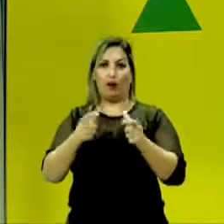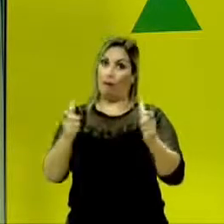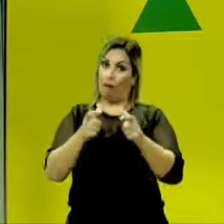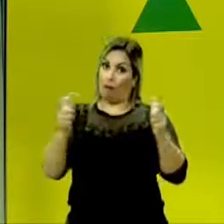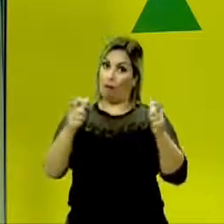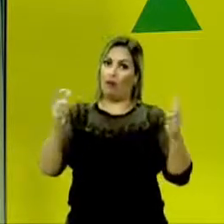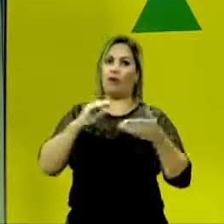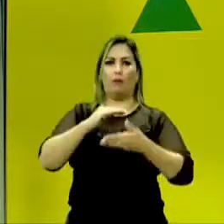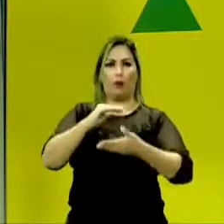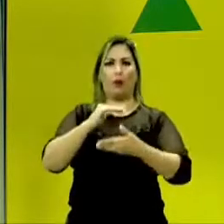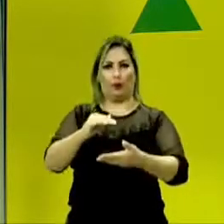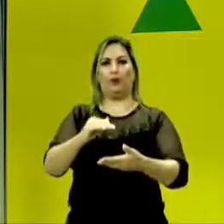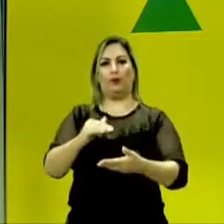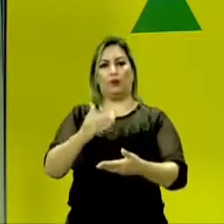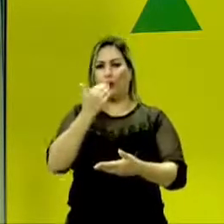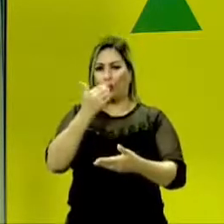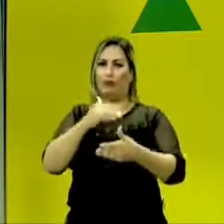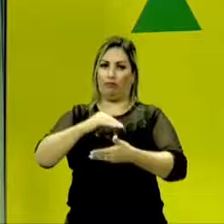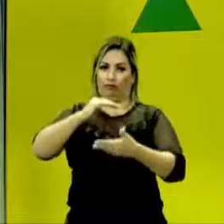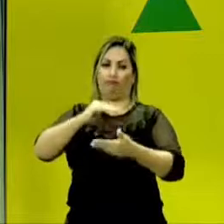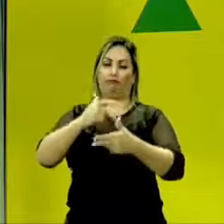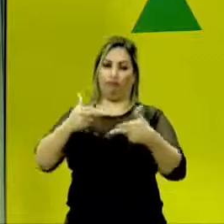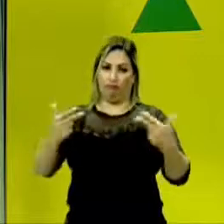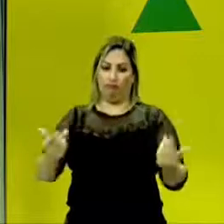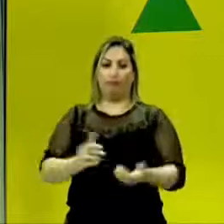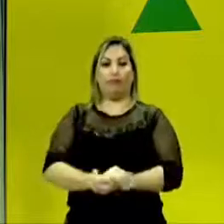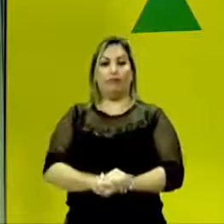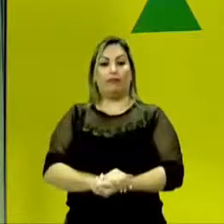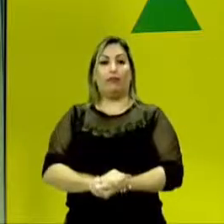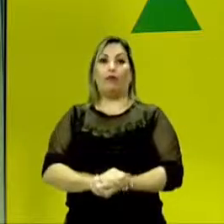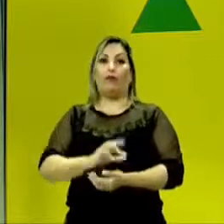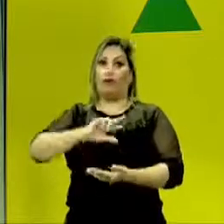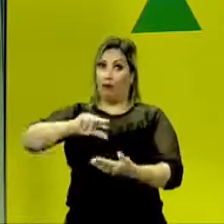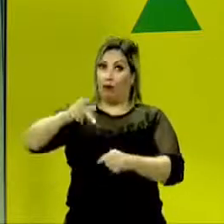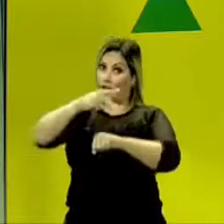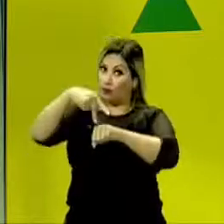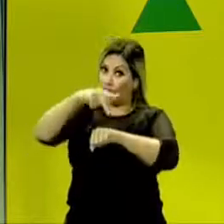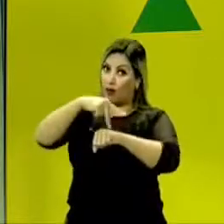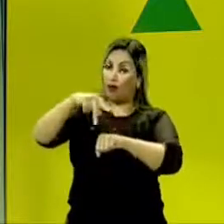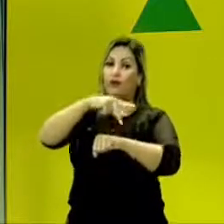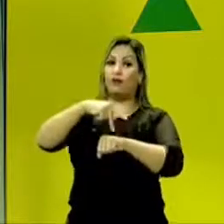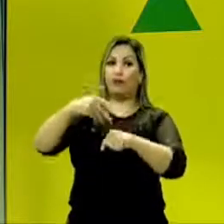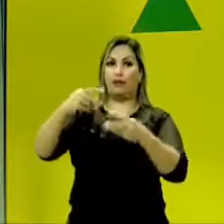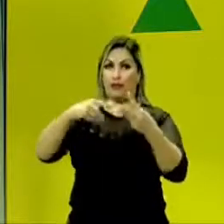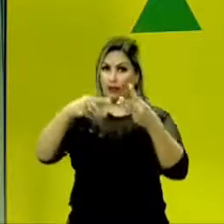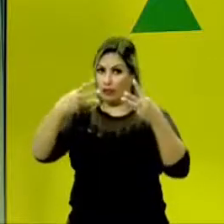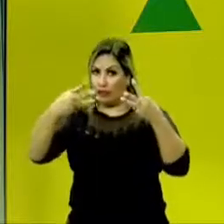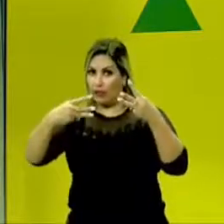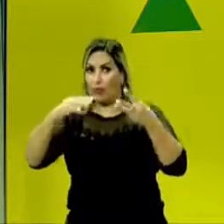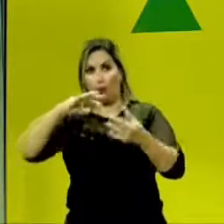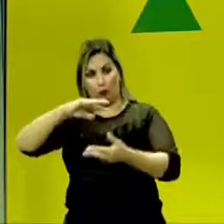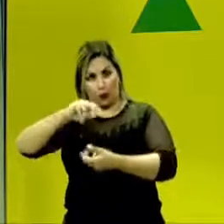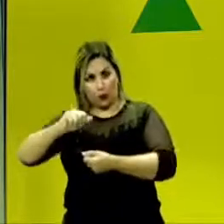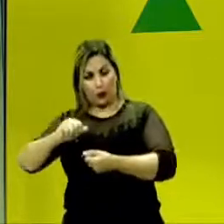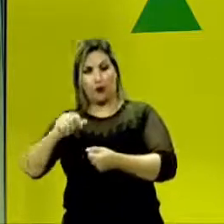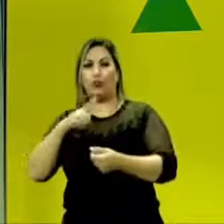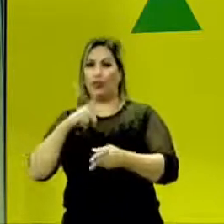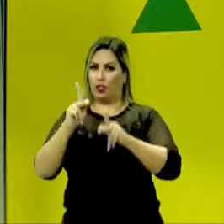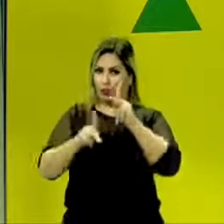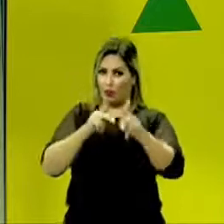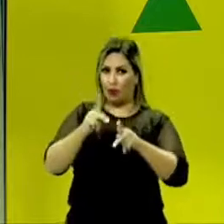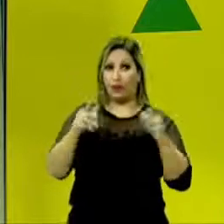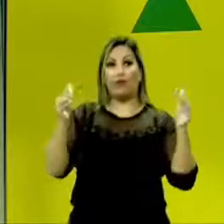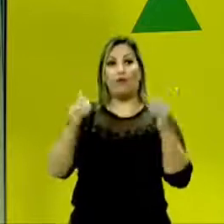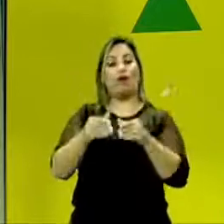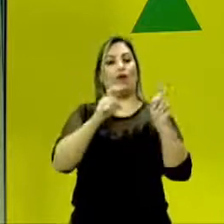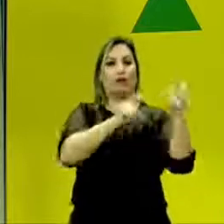aumenta a produtividade nesses países. O que acontece? Muitos desses países ainda de terceiro mundo, eles tinham a população